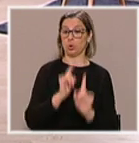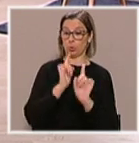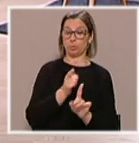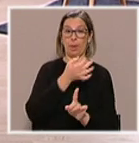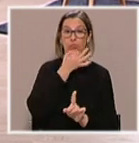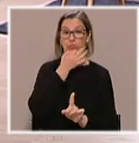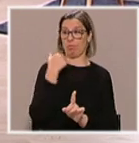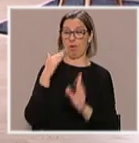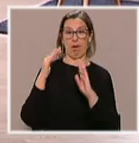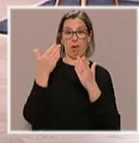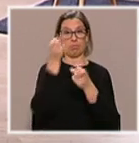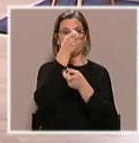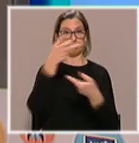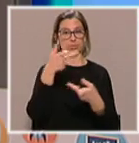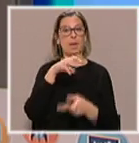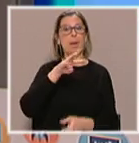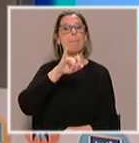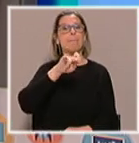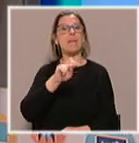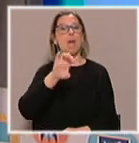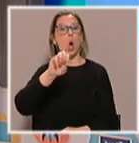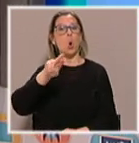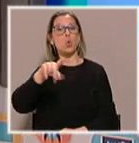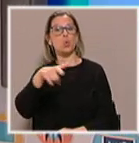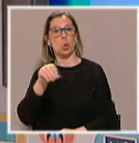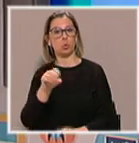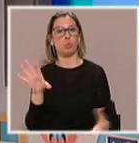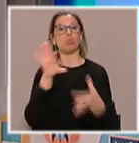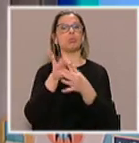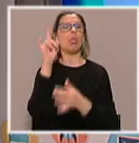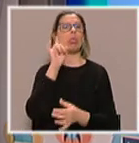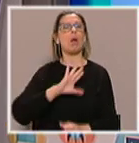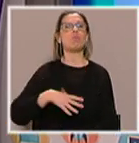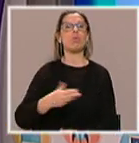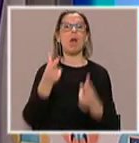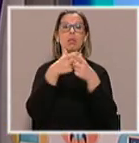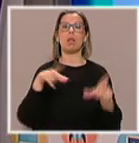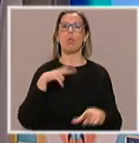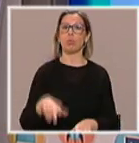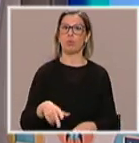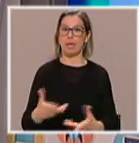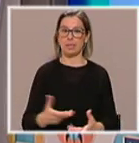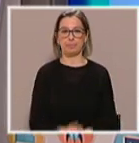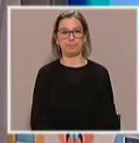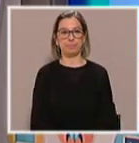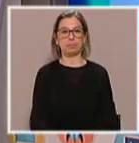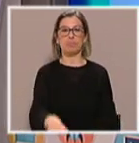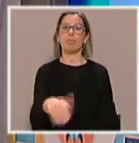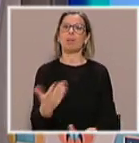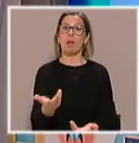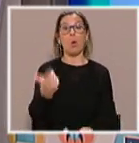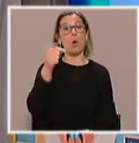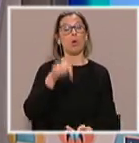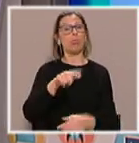Miyakoto e uma alusão ao Dia Mundial da Língua Portuguesa. Pois bem, num tempo que inventa